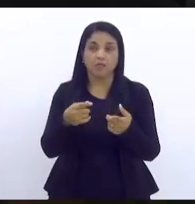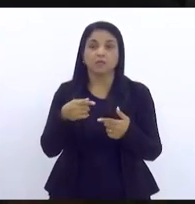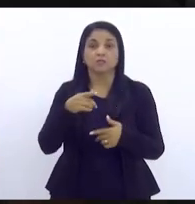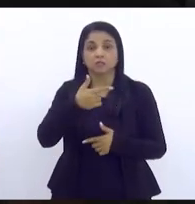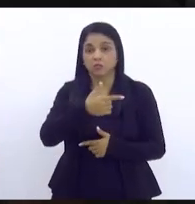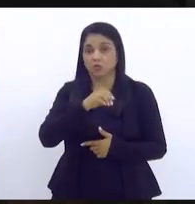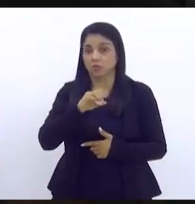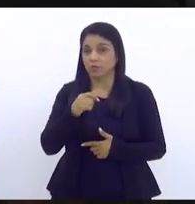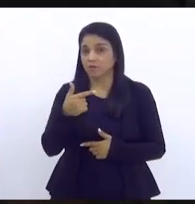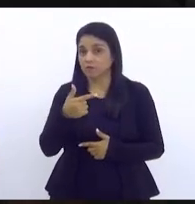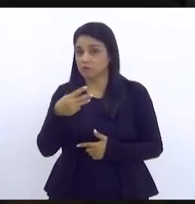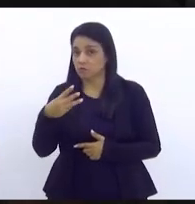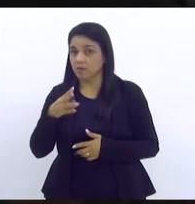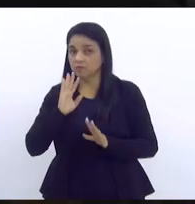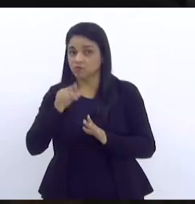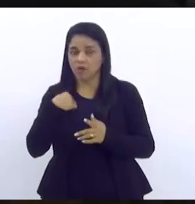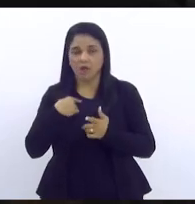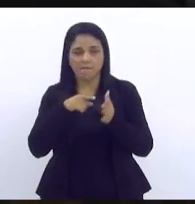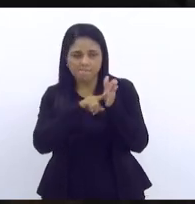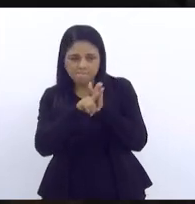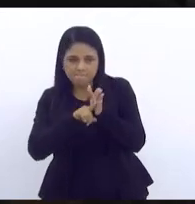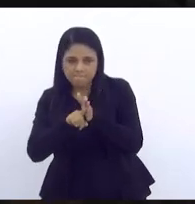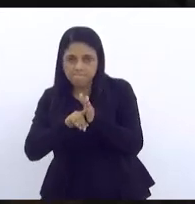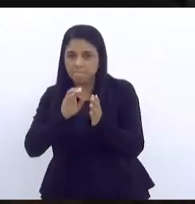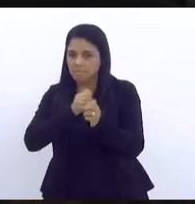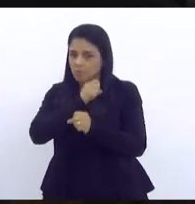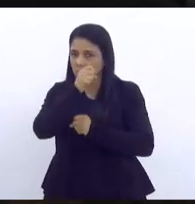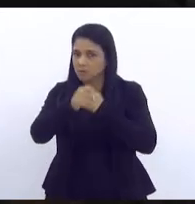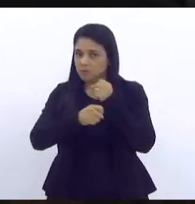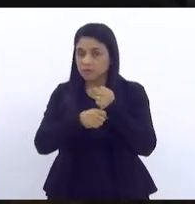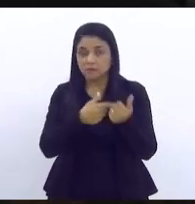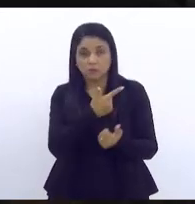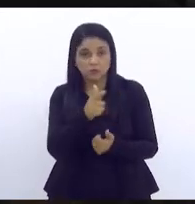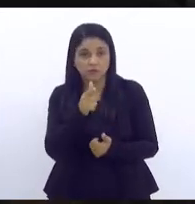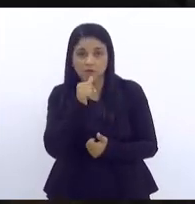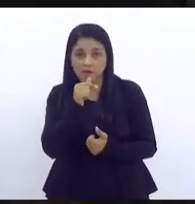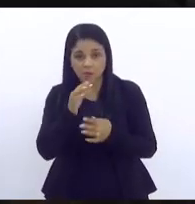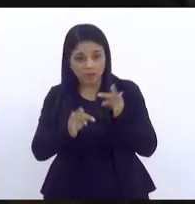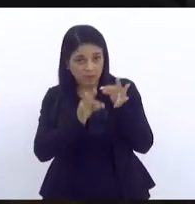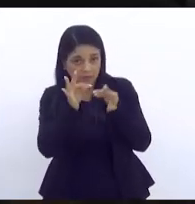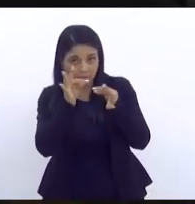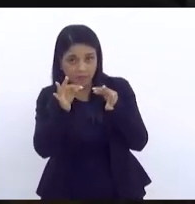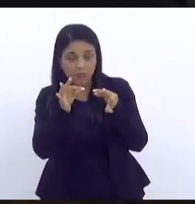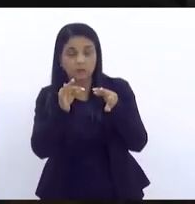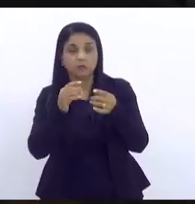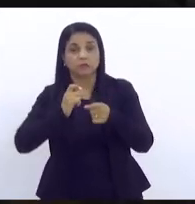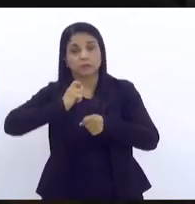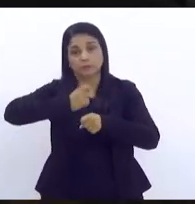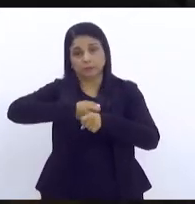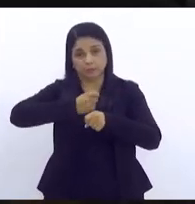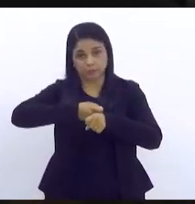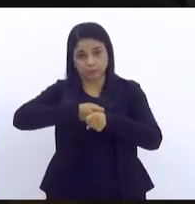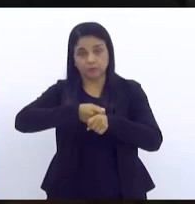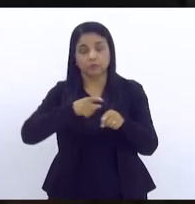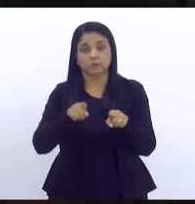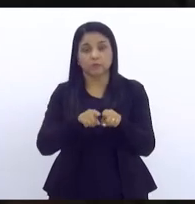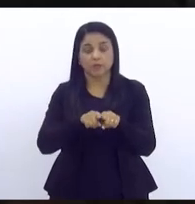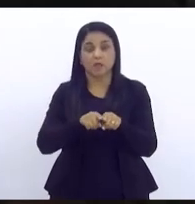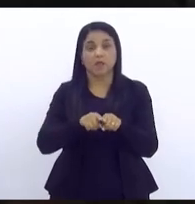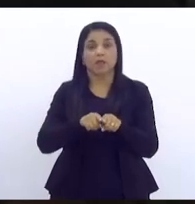especialistas Já prevêem sem o tratamento adequado da água e dos resíduos sólidos está de volta na próxima